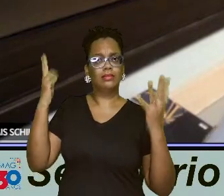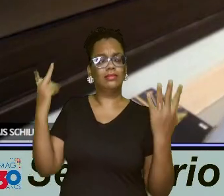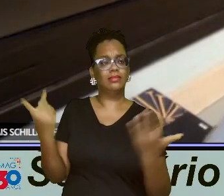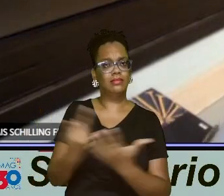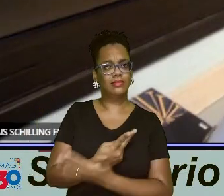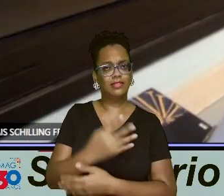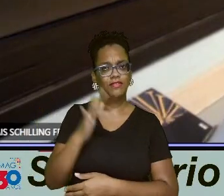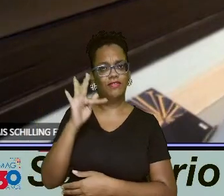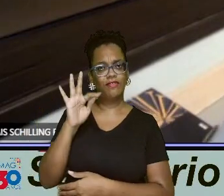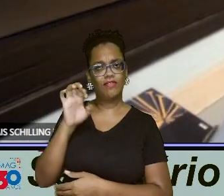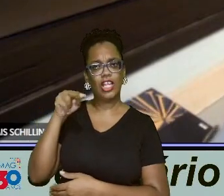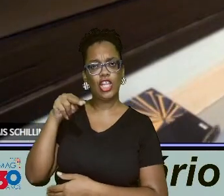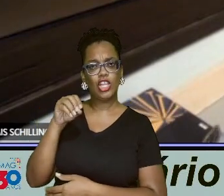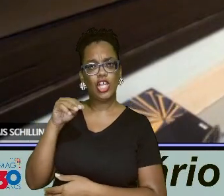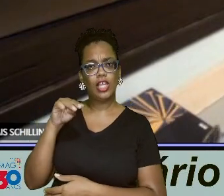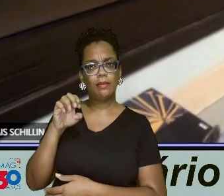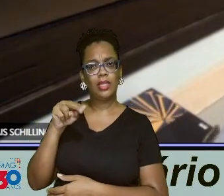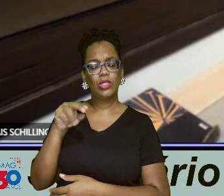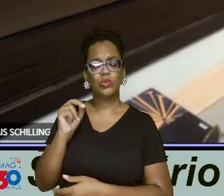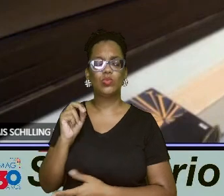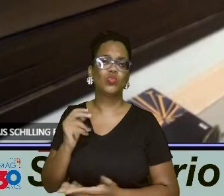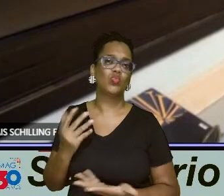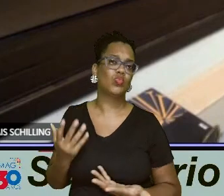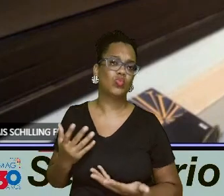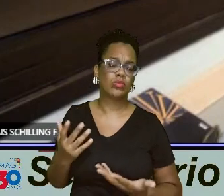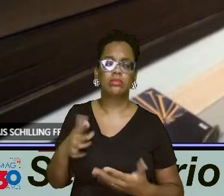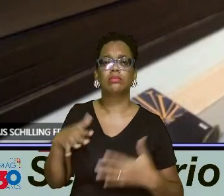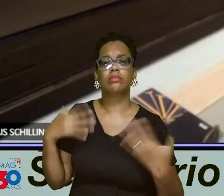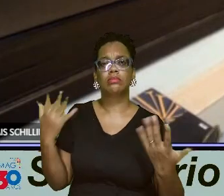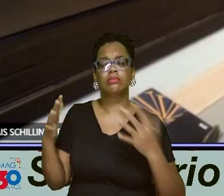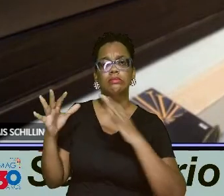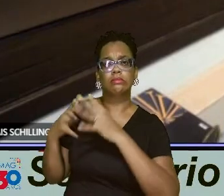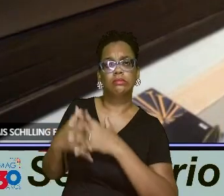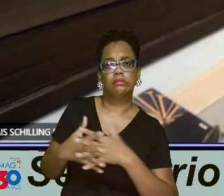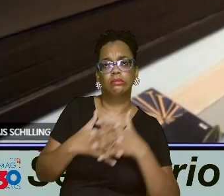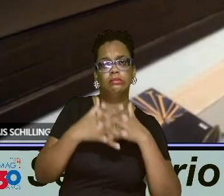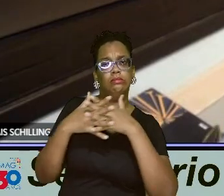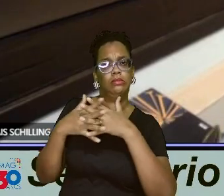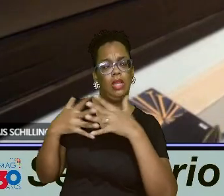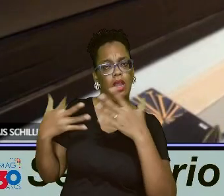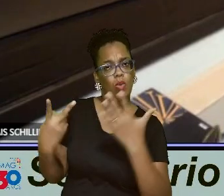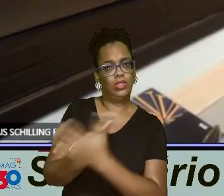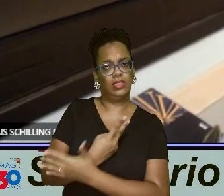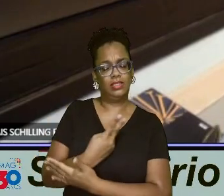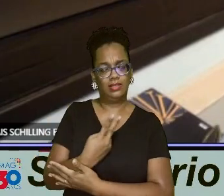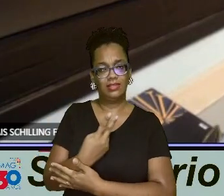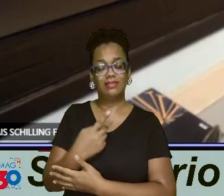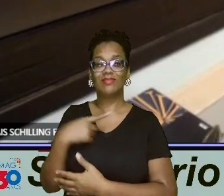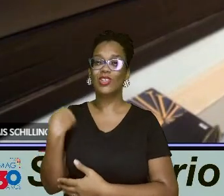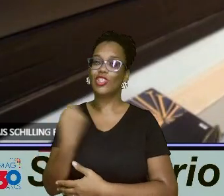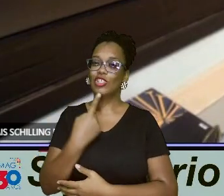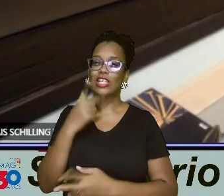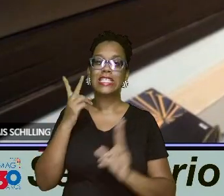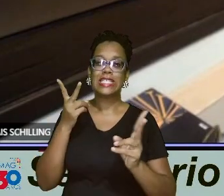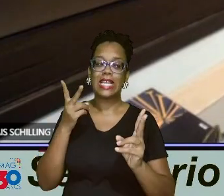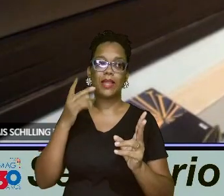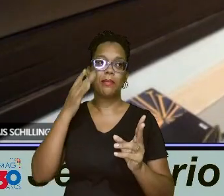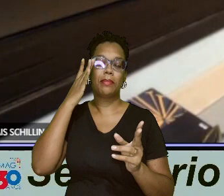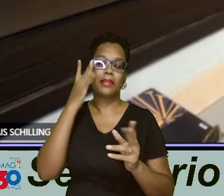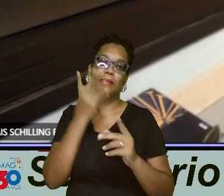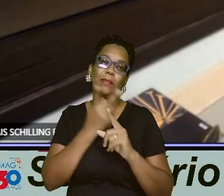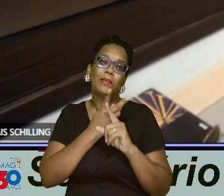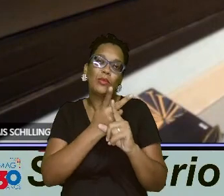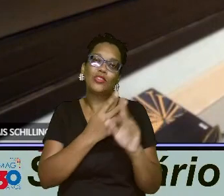como quase tudo, quando a gente lida com fenômenos complexos, acontece, a nossa tendência é sempre